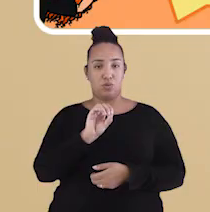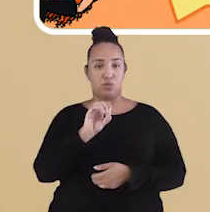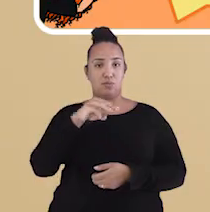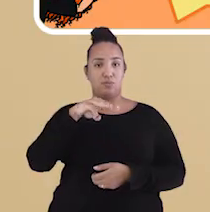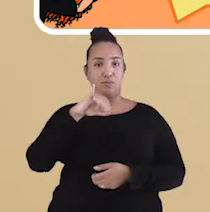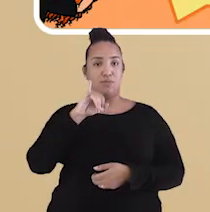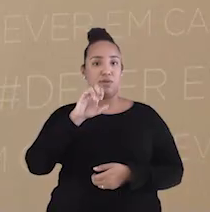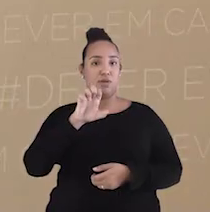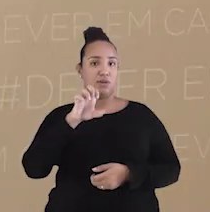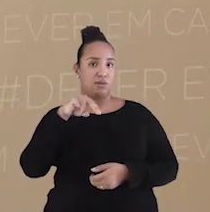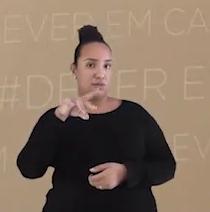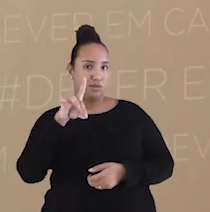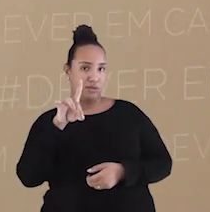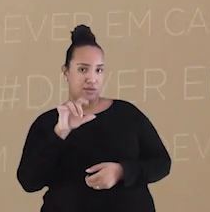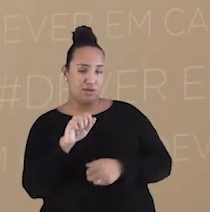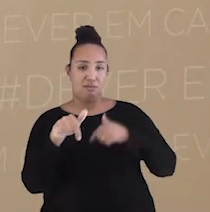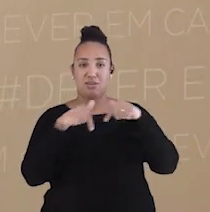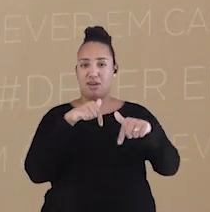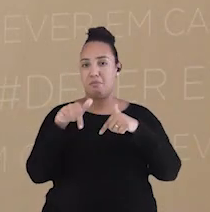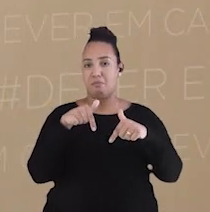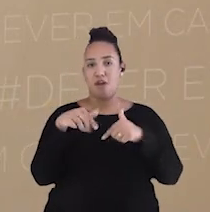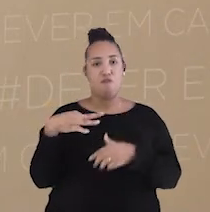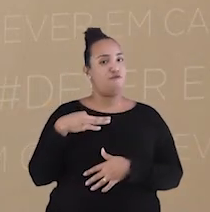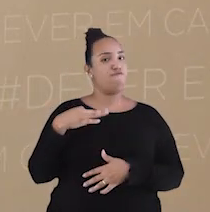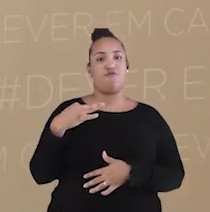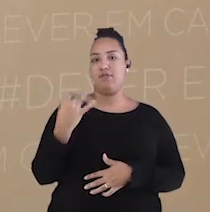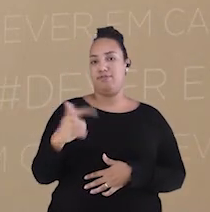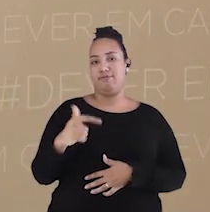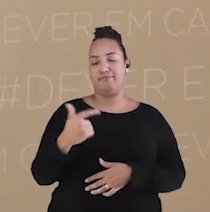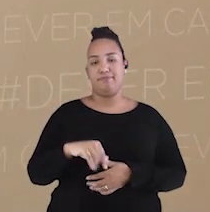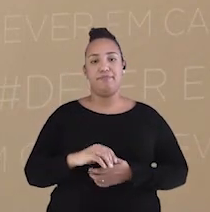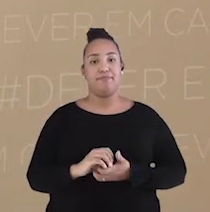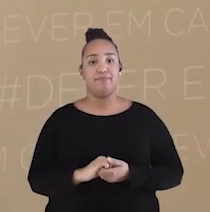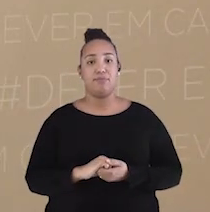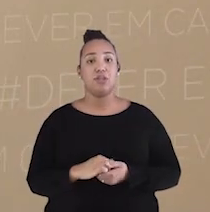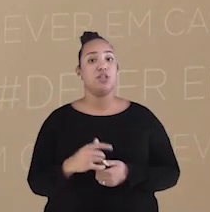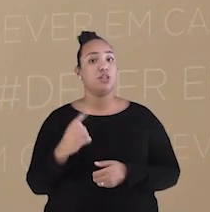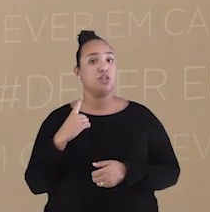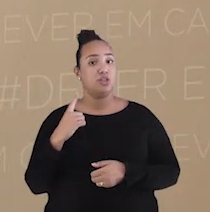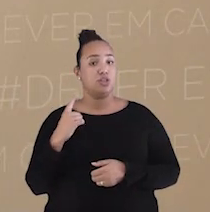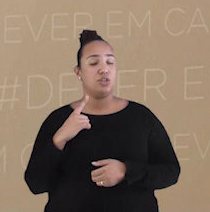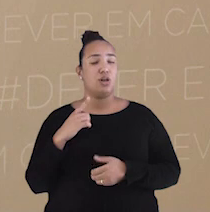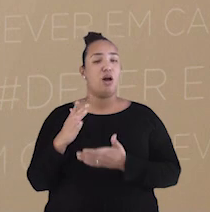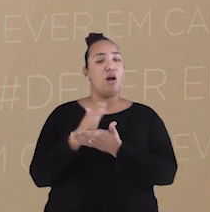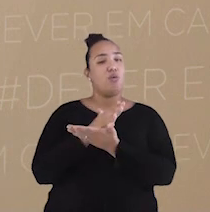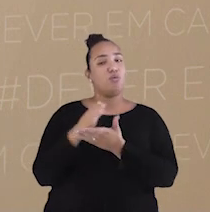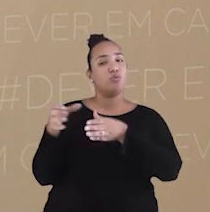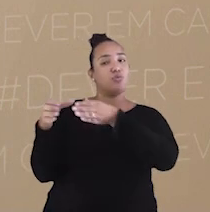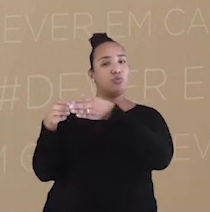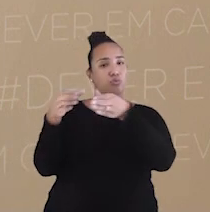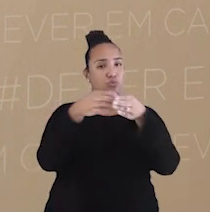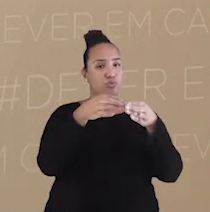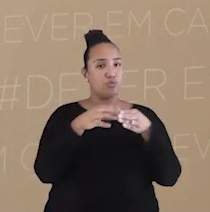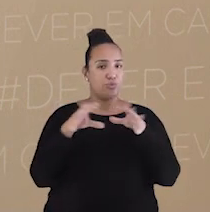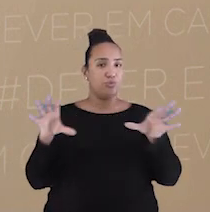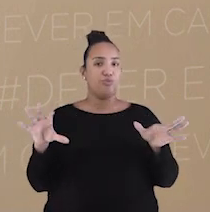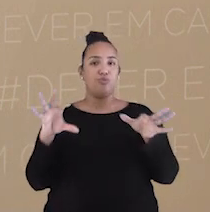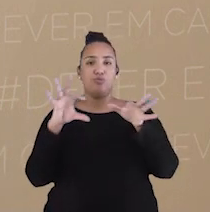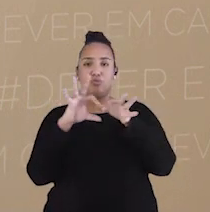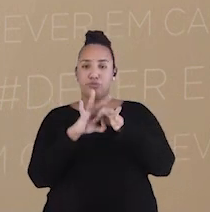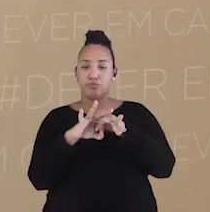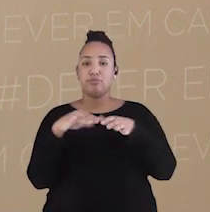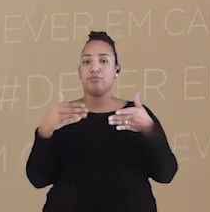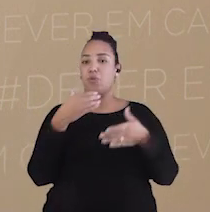forçado. Com 500 homens, 17 cavalos e algumas alianças com tribos rivais aos